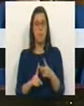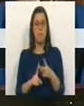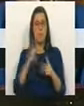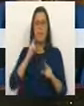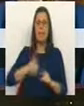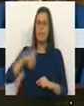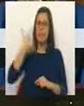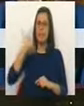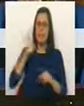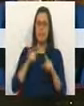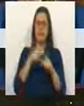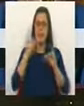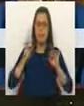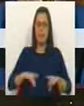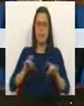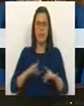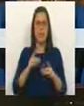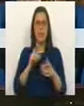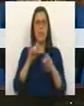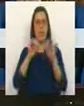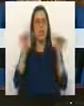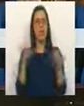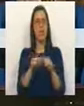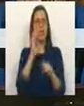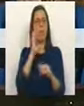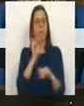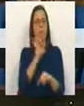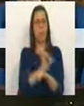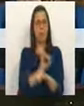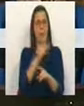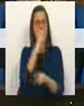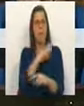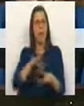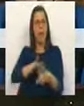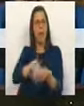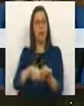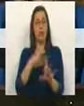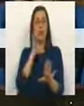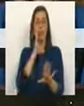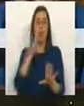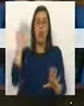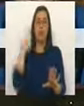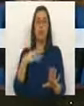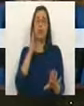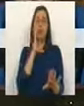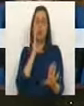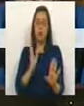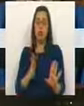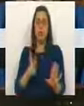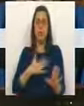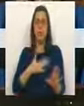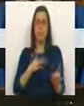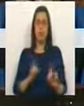é fundamental para evitar a captura do sistema financeiro por práticas destrutivas que já vimos no passado e